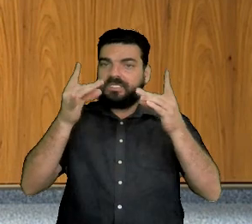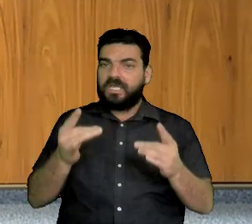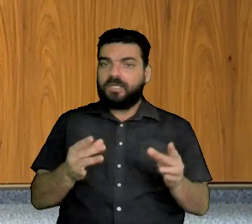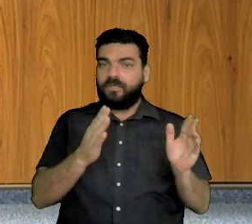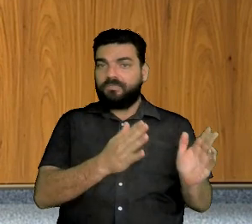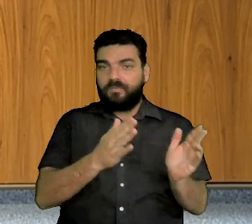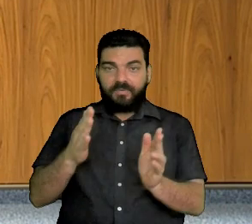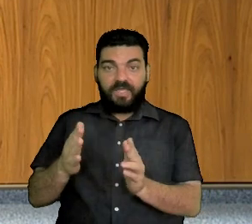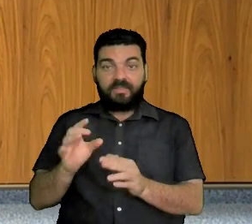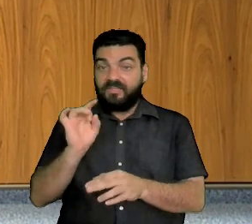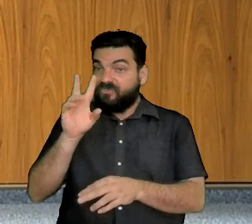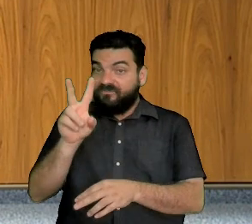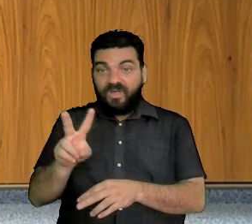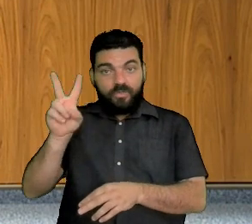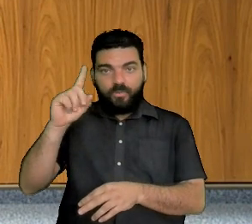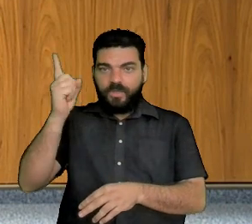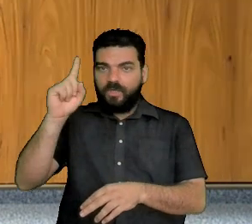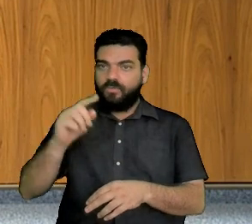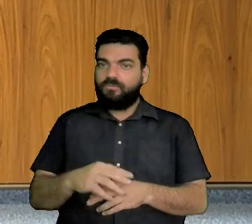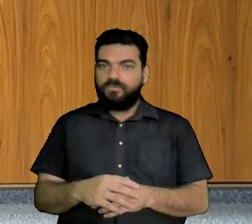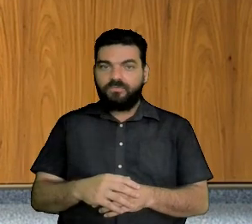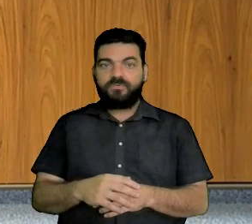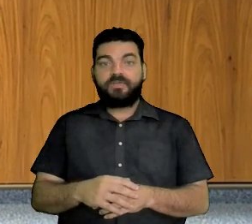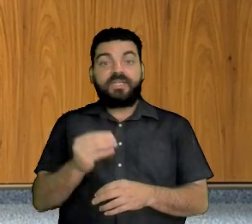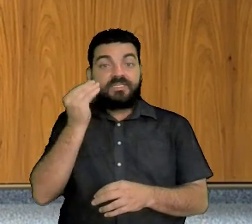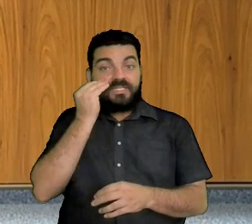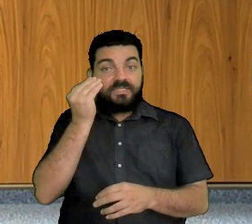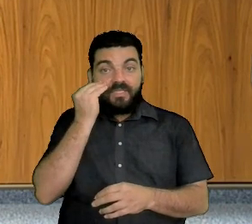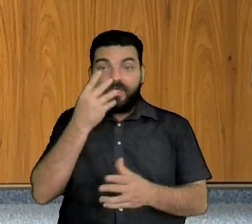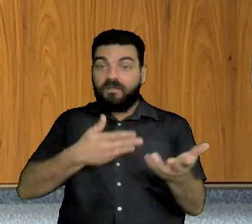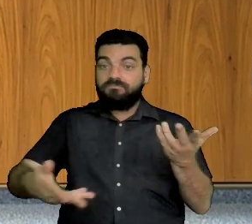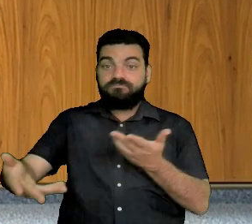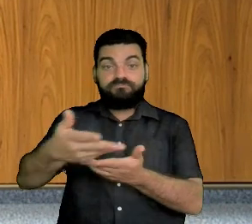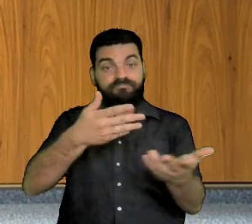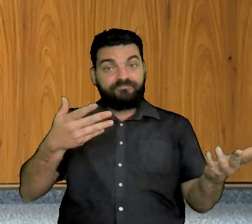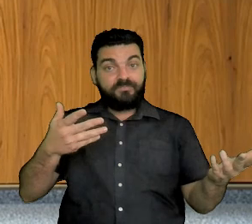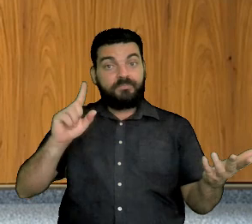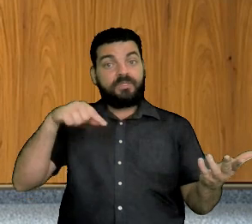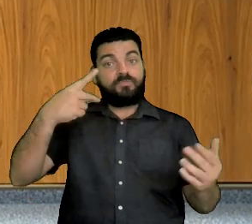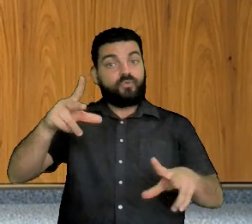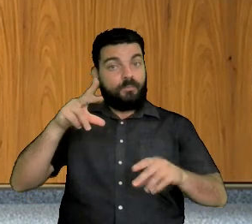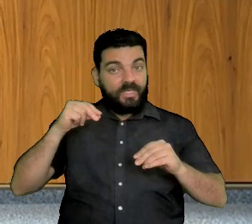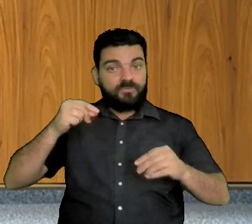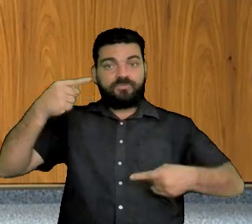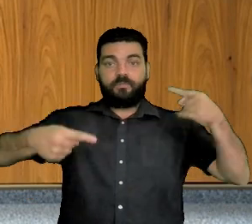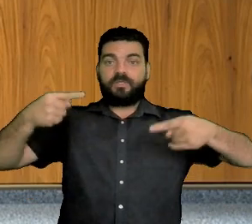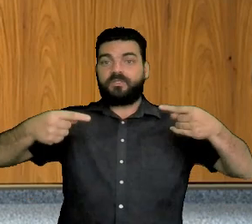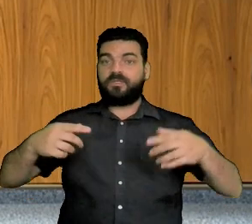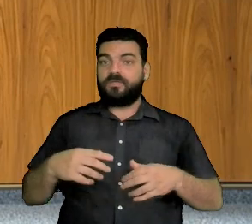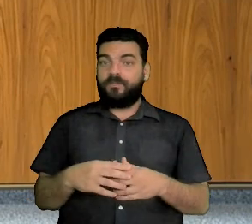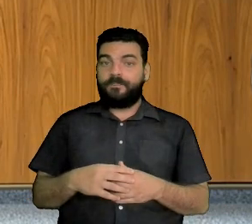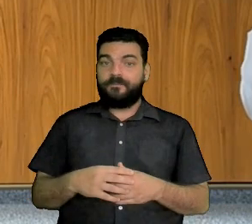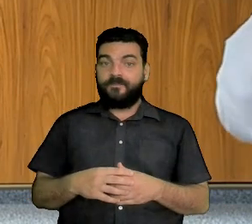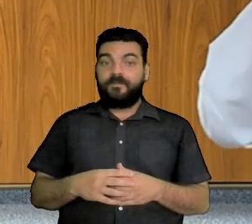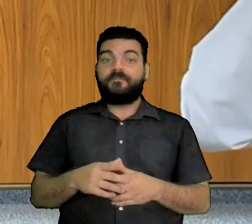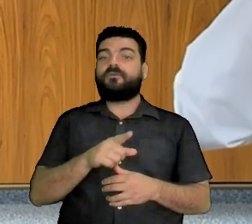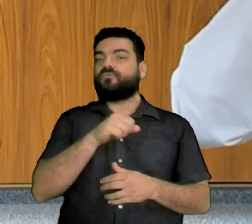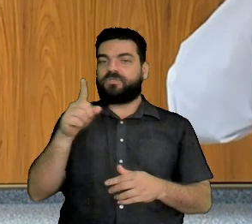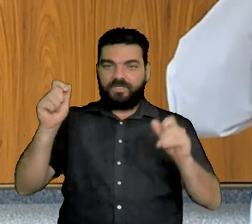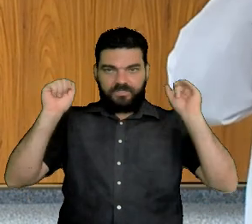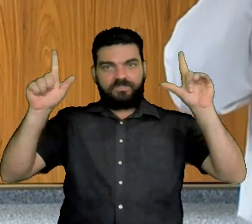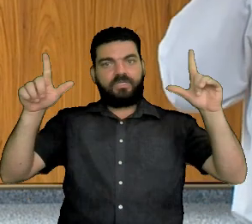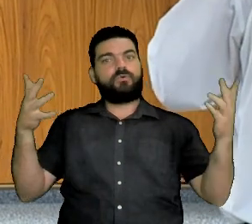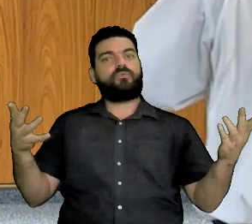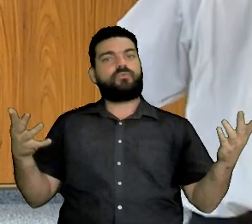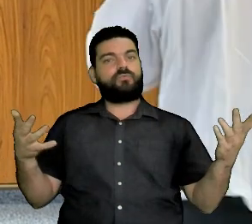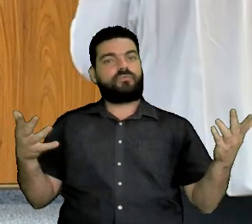vai resolver a solução, e isso aproxima as partes, é o primeiro passo para o mérito, pode